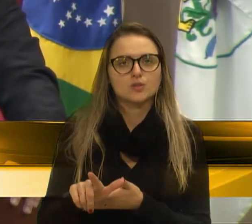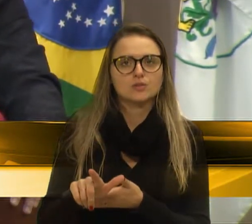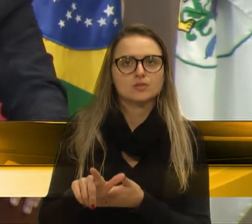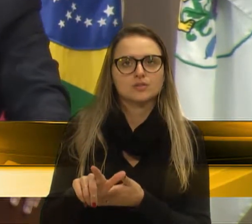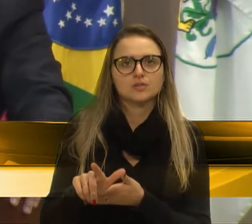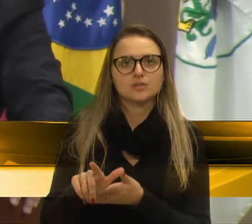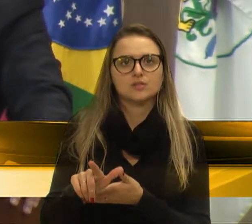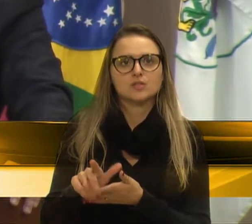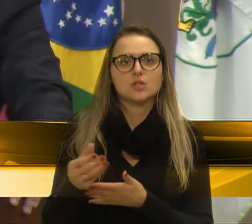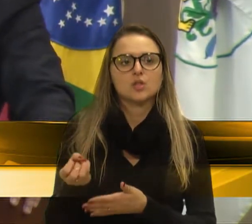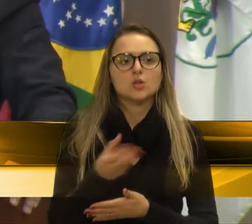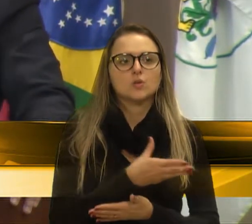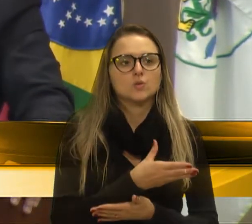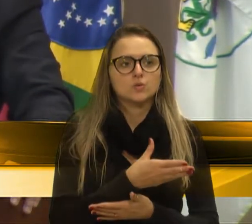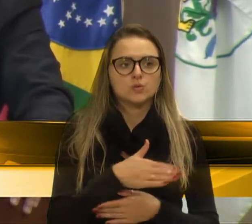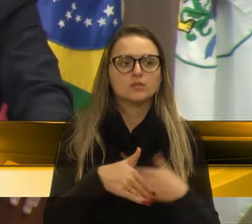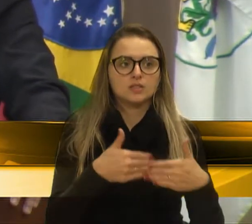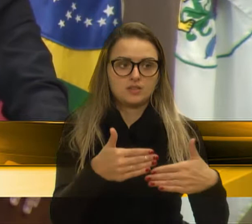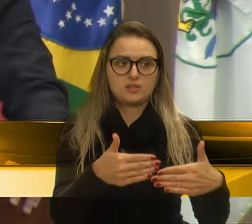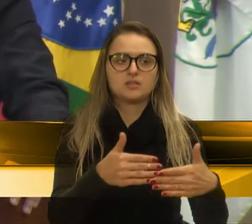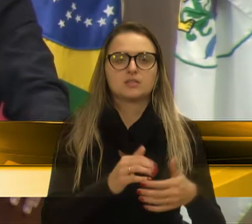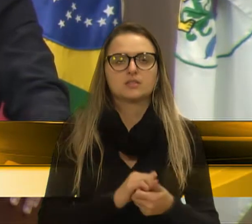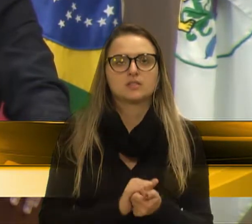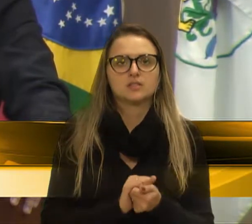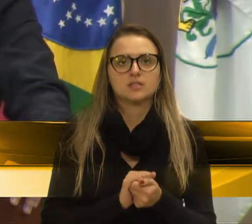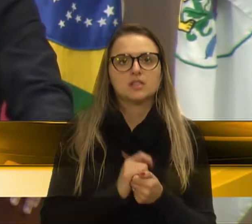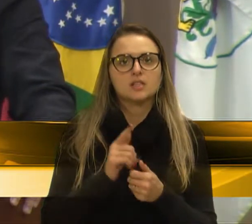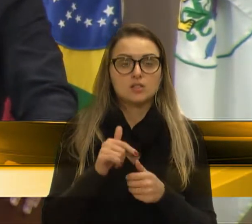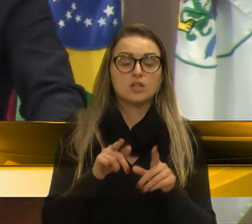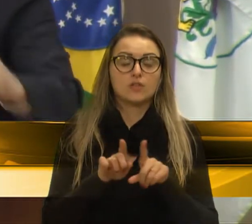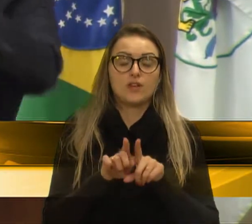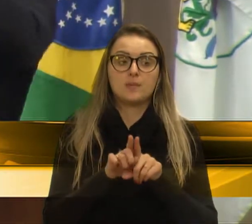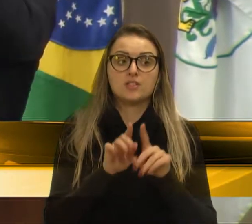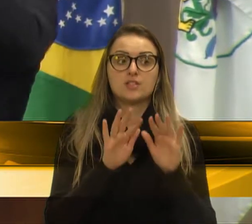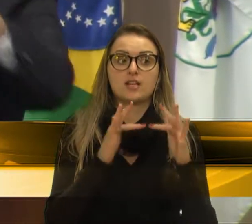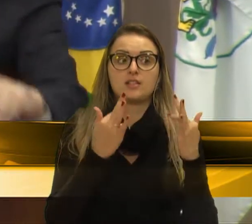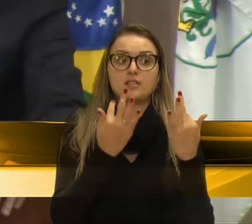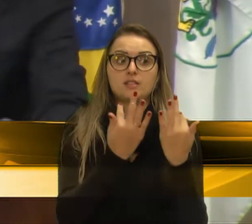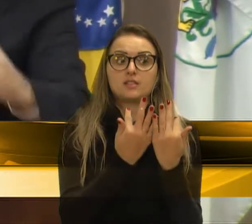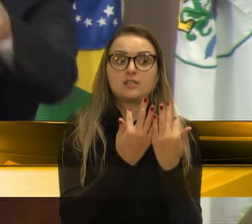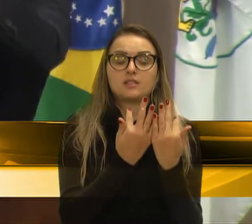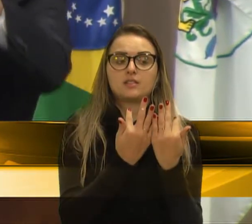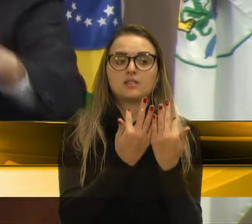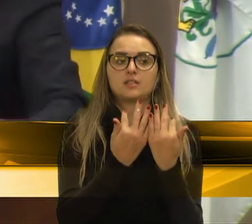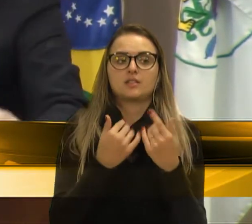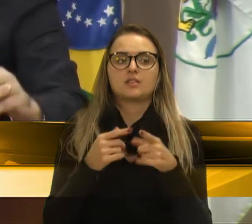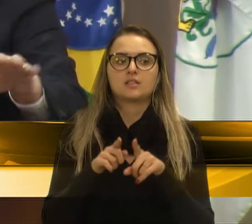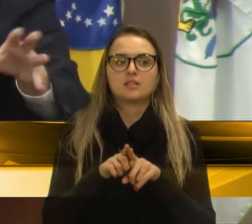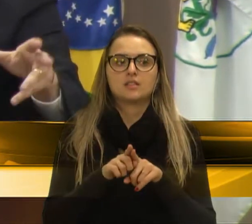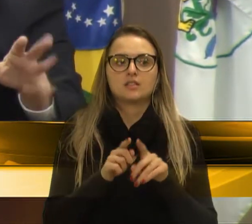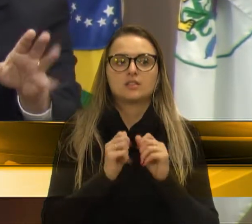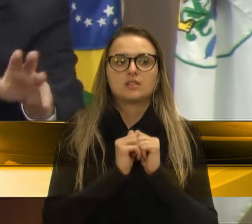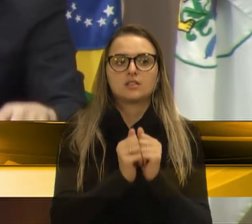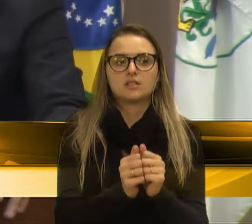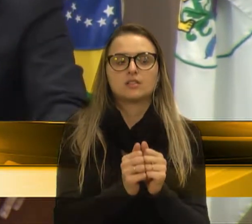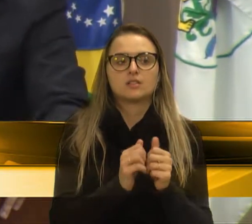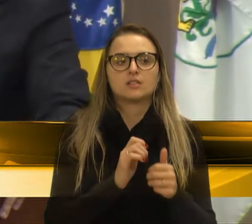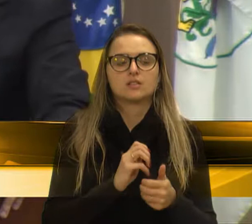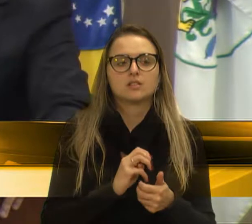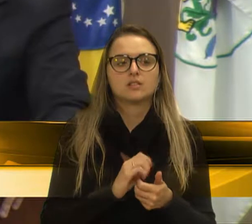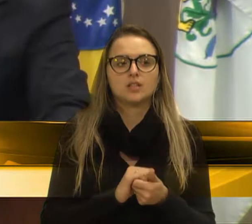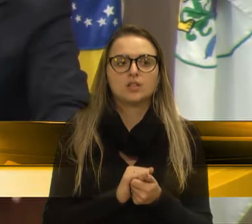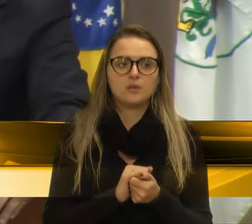um novo rumo, e é na família que a gente encontra isso. no meu pai, a gente encontrou a coragem. Quando eu meio que